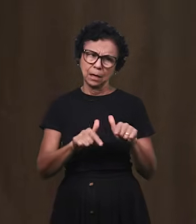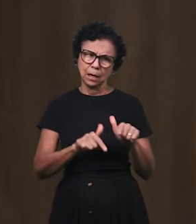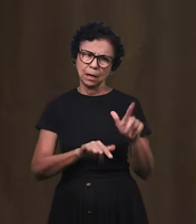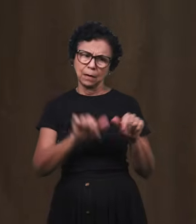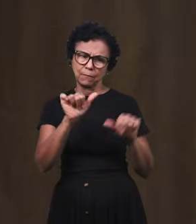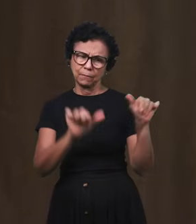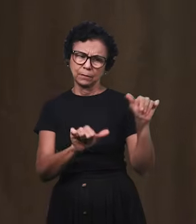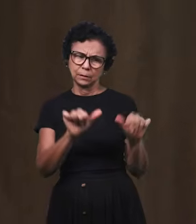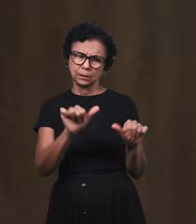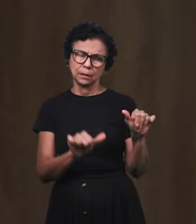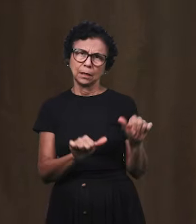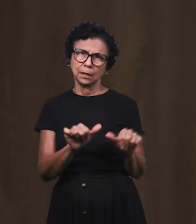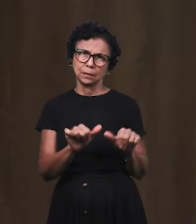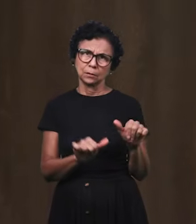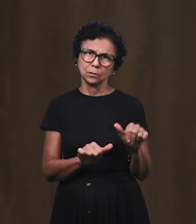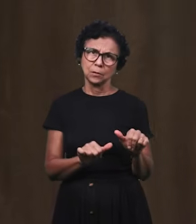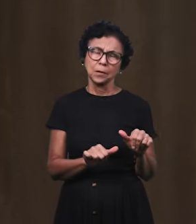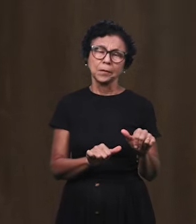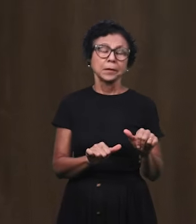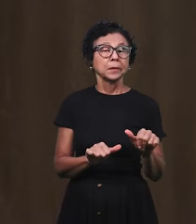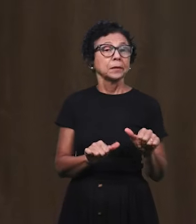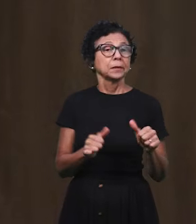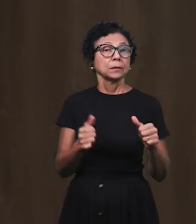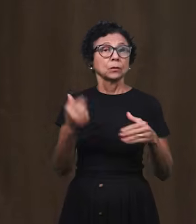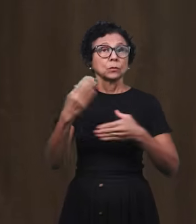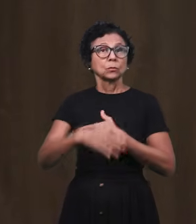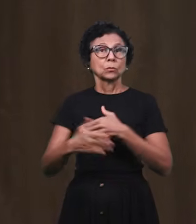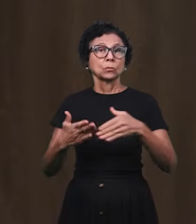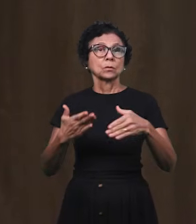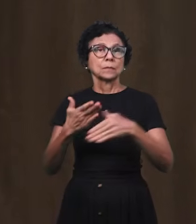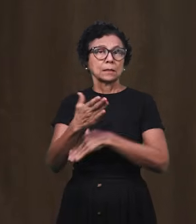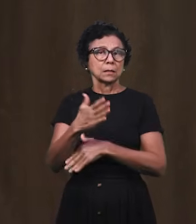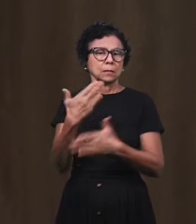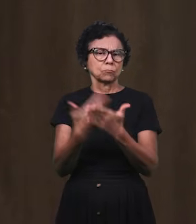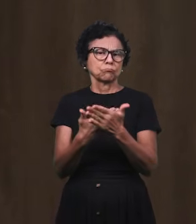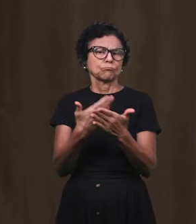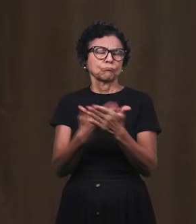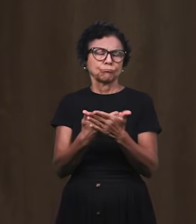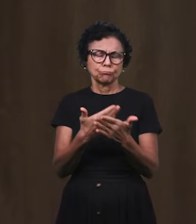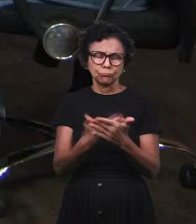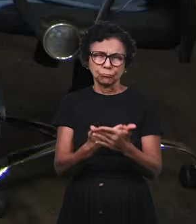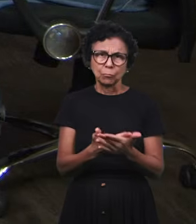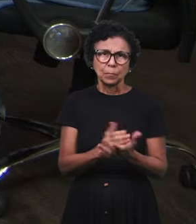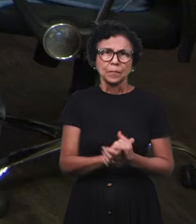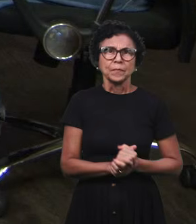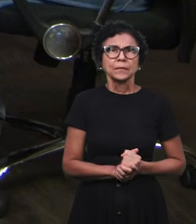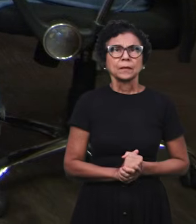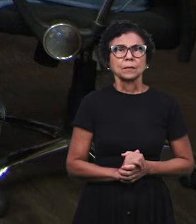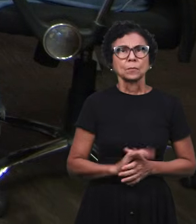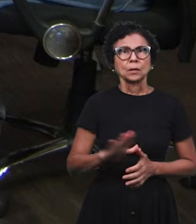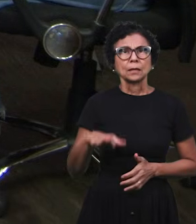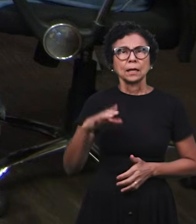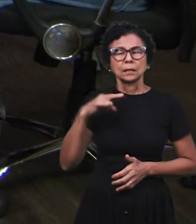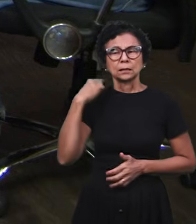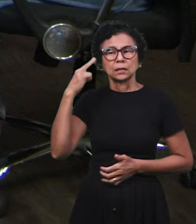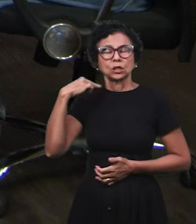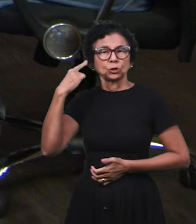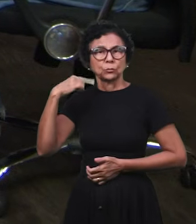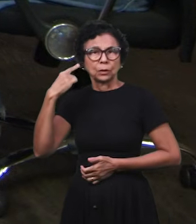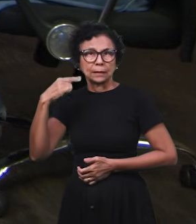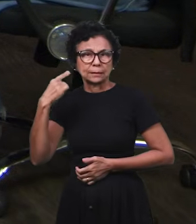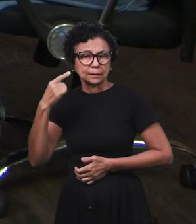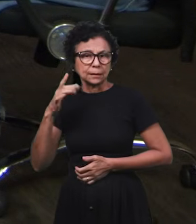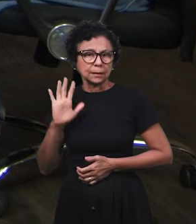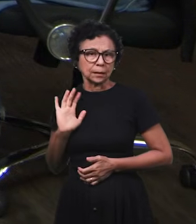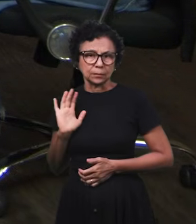você fez a prova da ordem, você já está habilitado para advogar. Aí sim, você vai buscar a sua área, nessa área que eu me